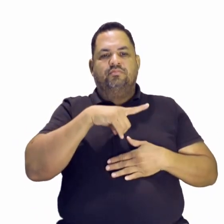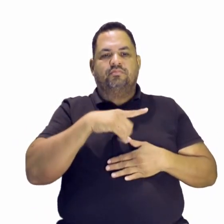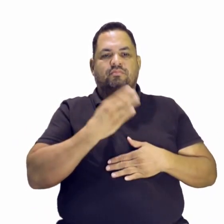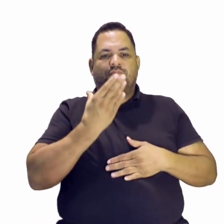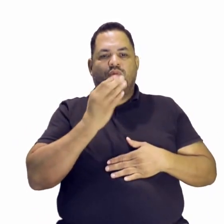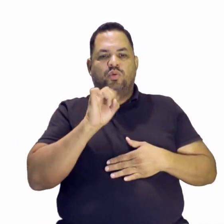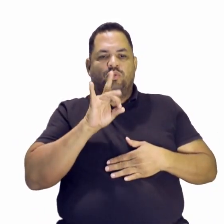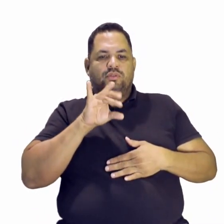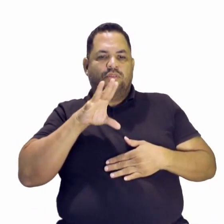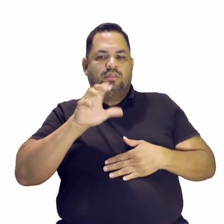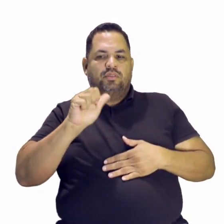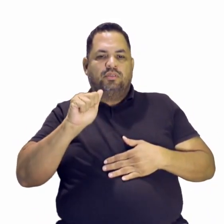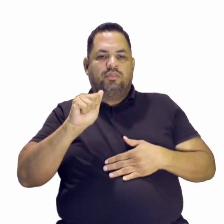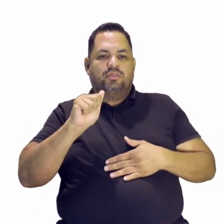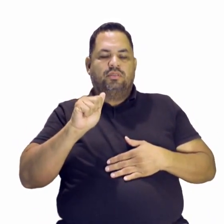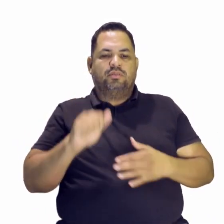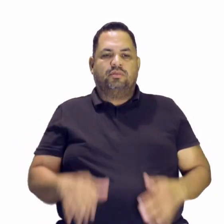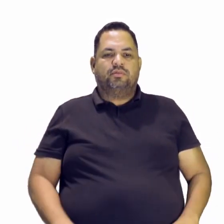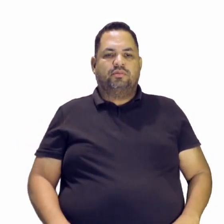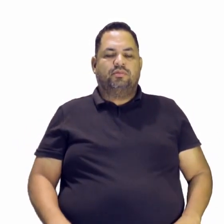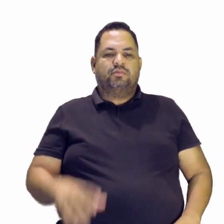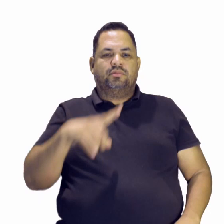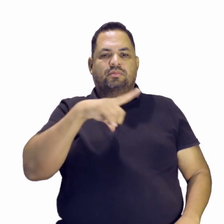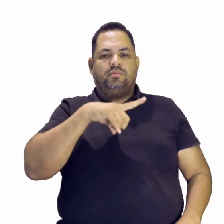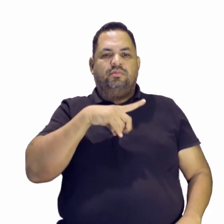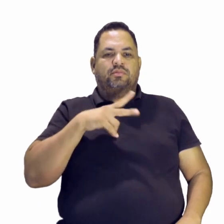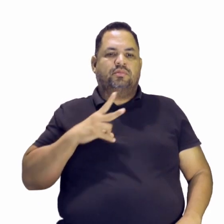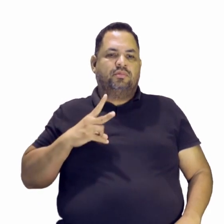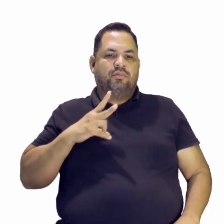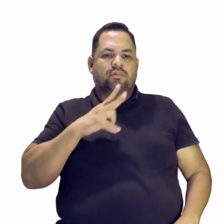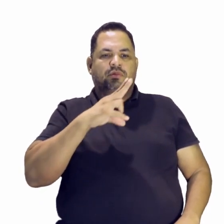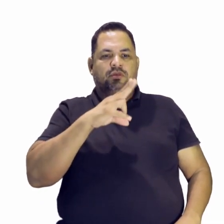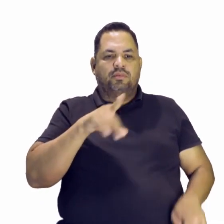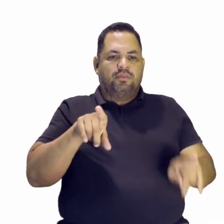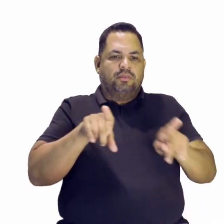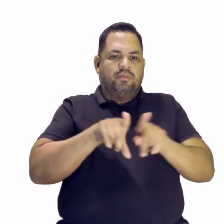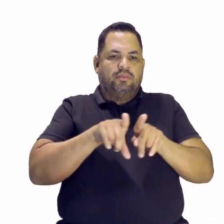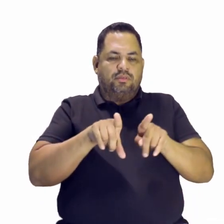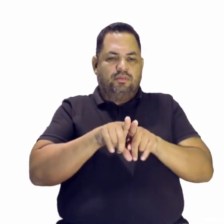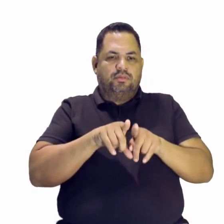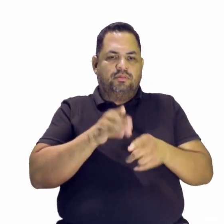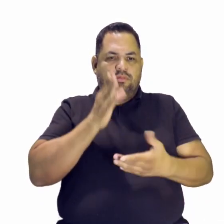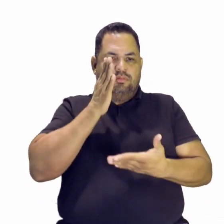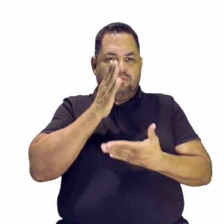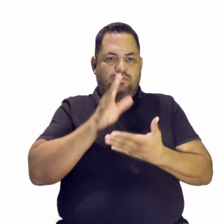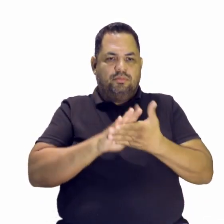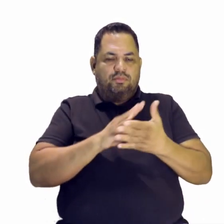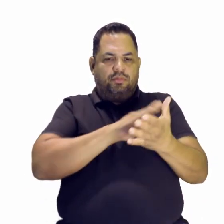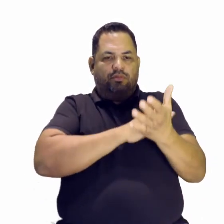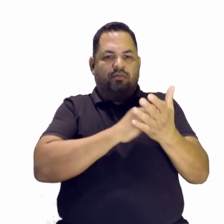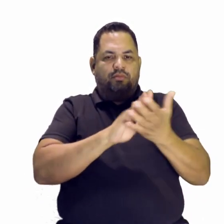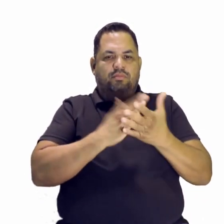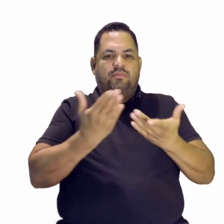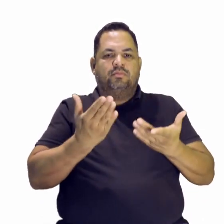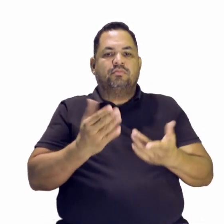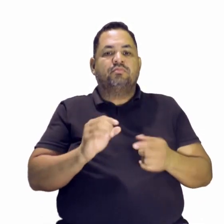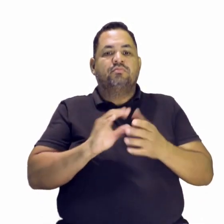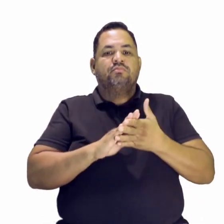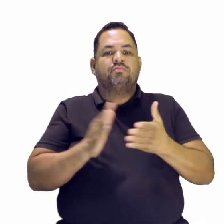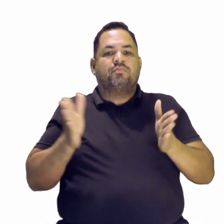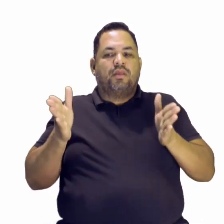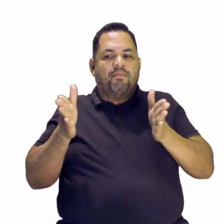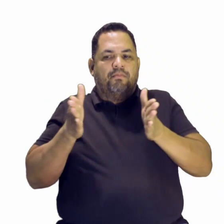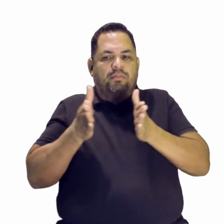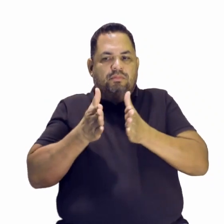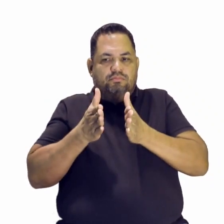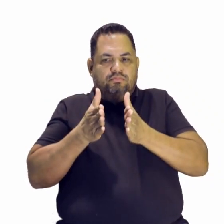o movimento aí concentrado, eu tenho essa minha força também concentrada aqui no músculo, porém, só que eu tenho agora um